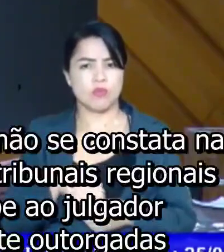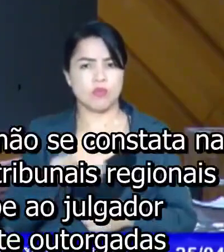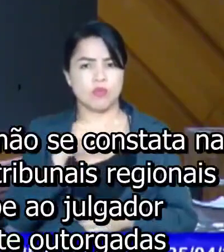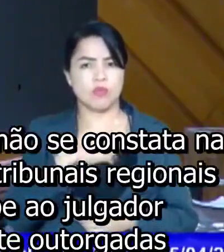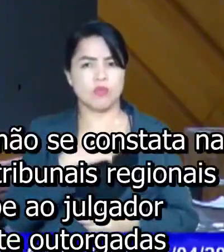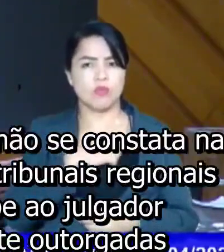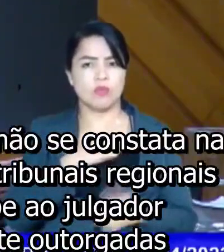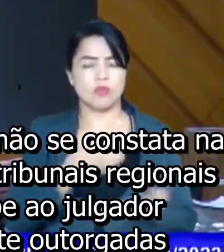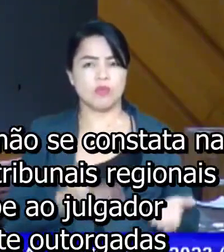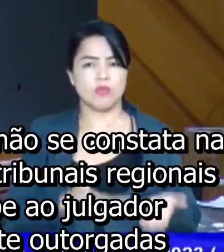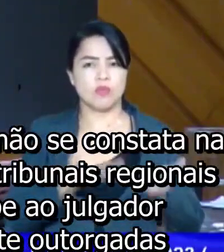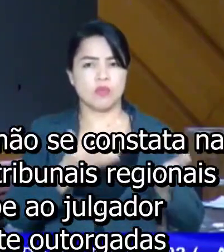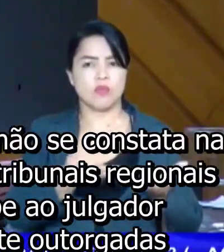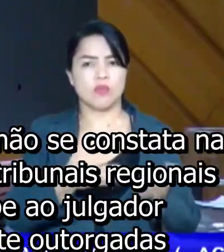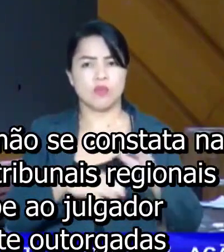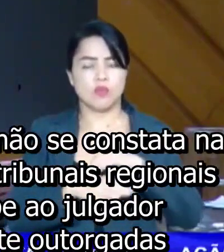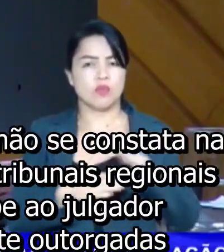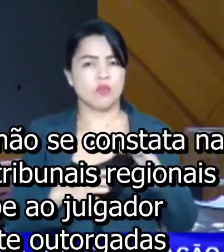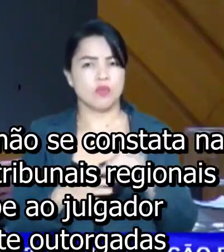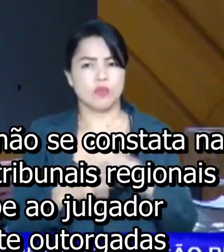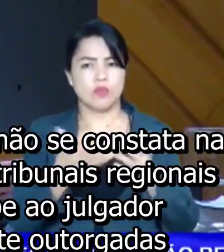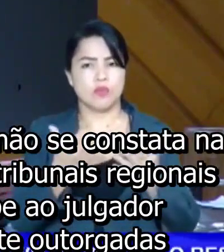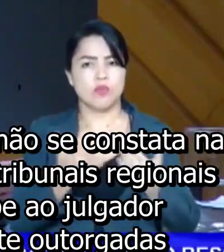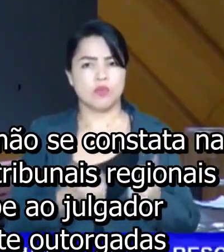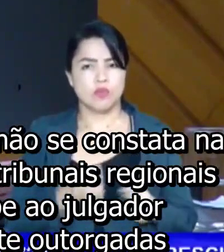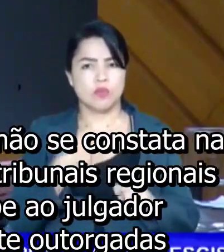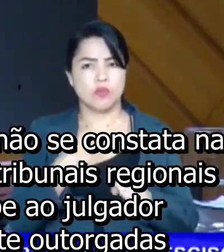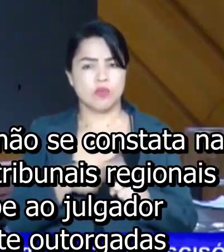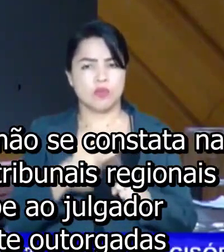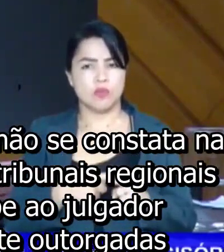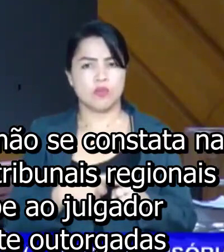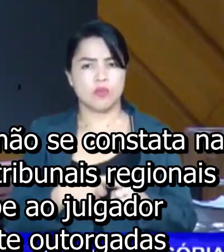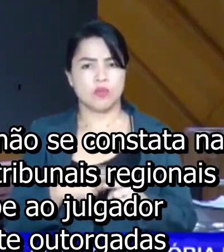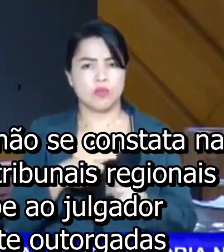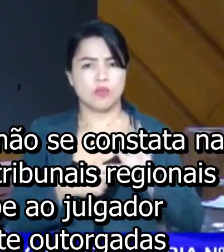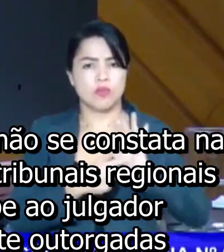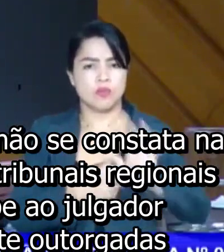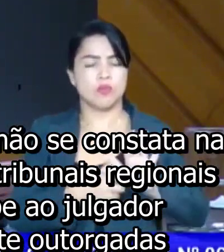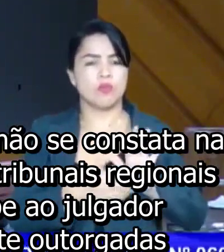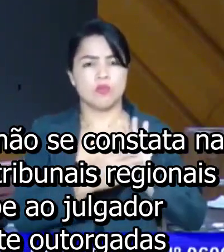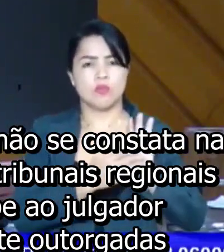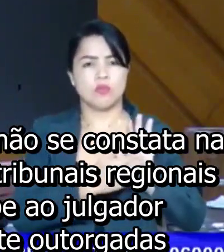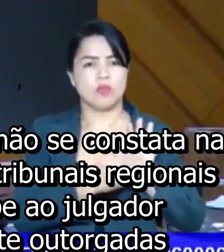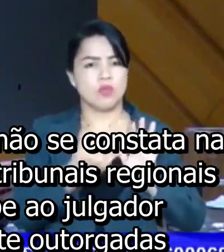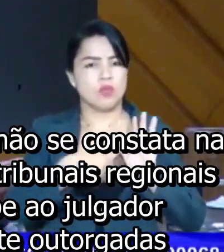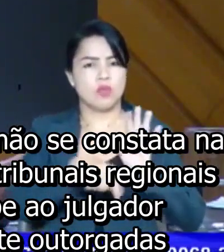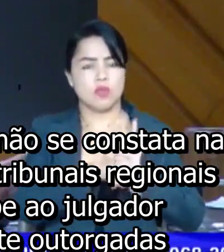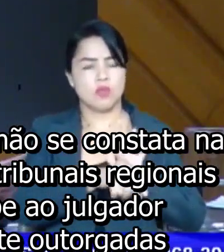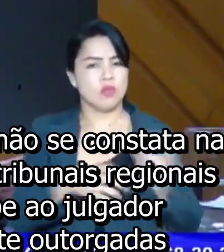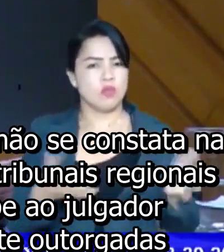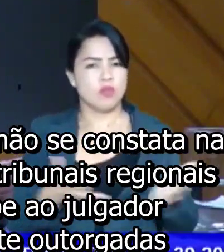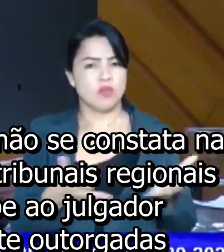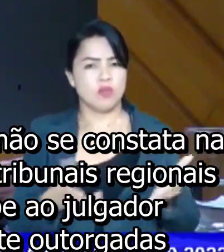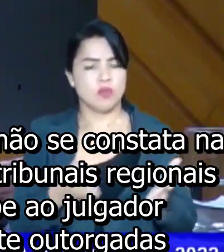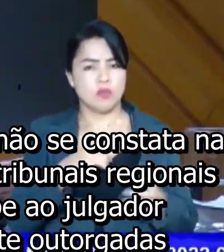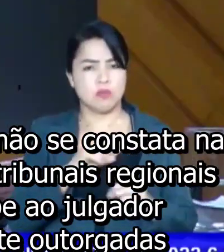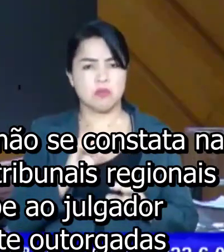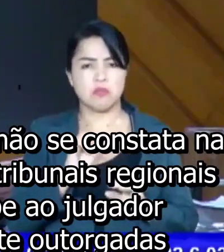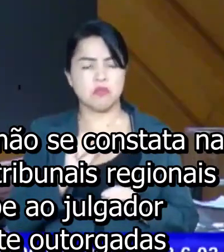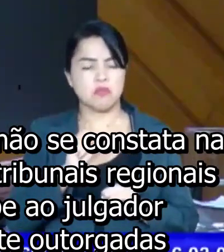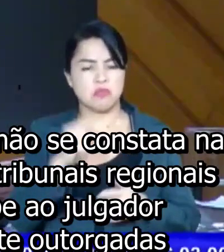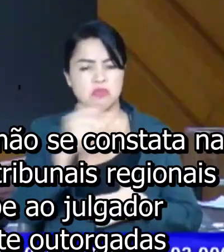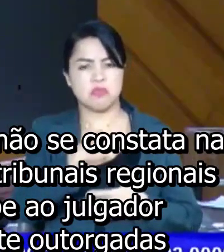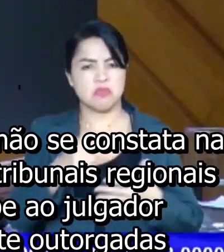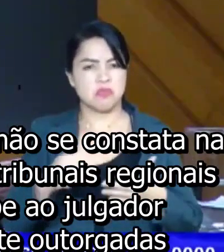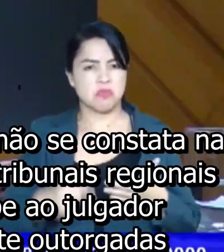tese defendida, contudo, não merece acolhida. Isso porque não se constata na legislação vigente qualquer disposição legal que